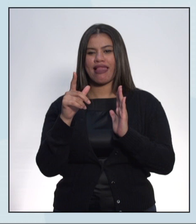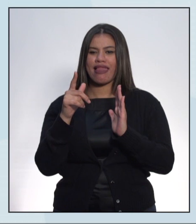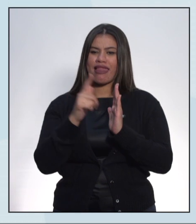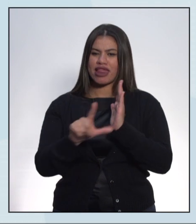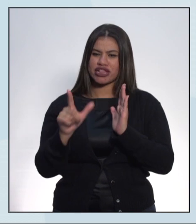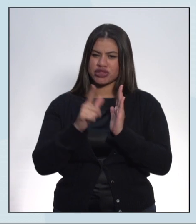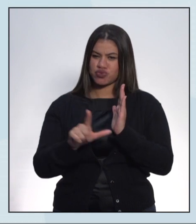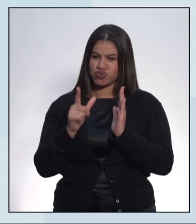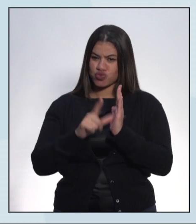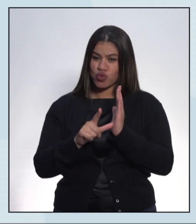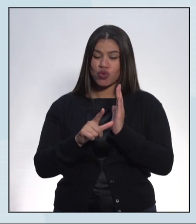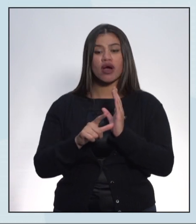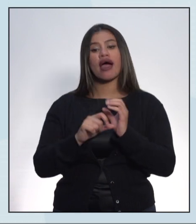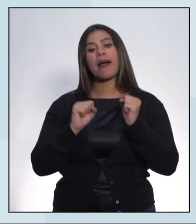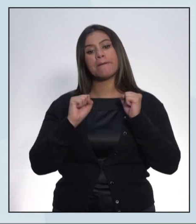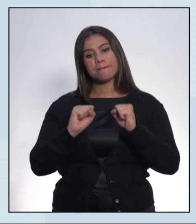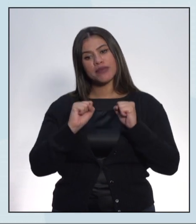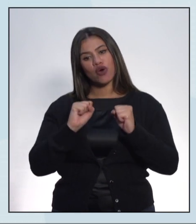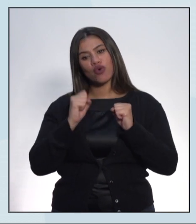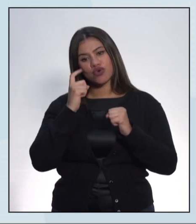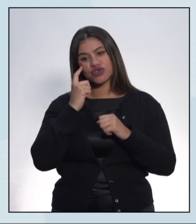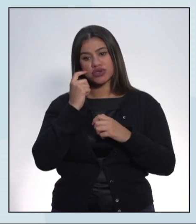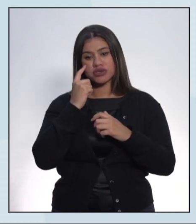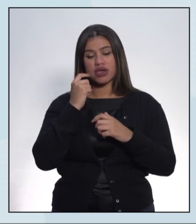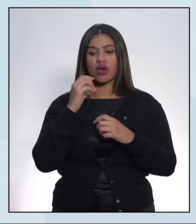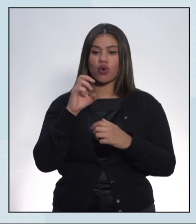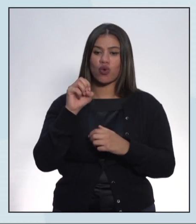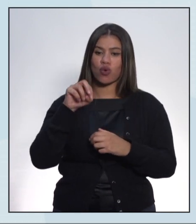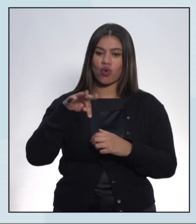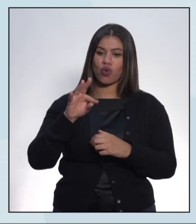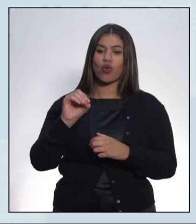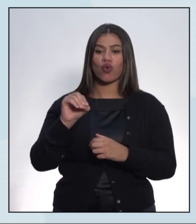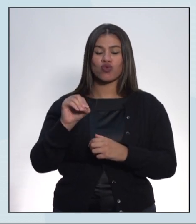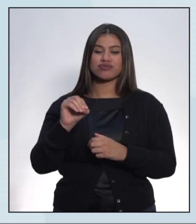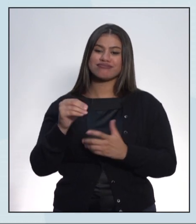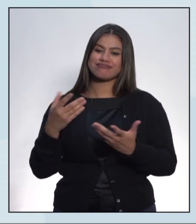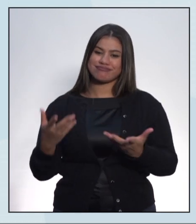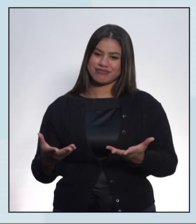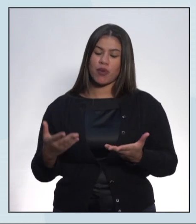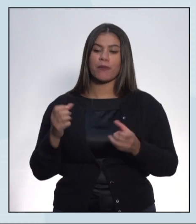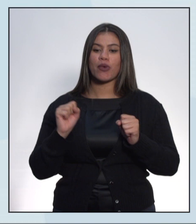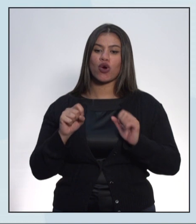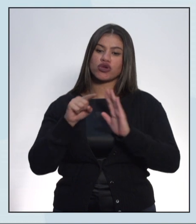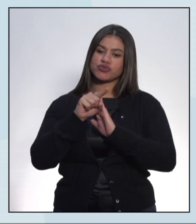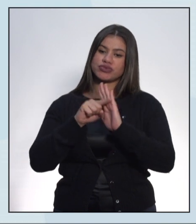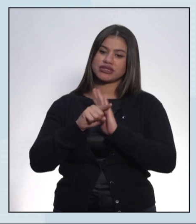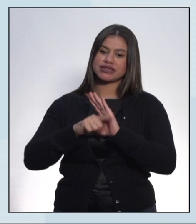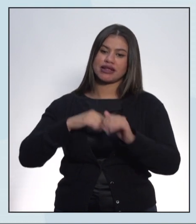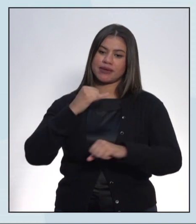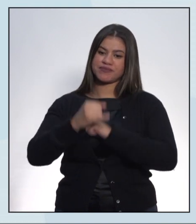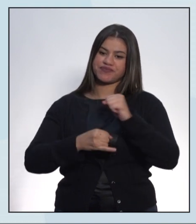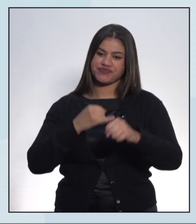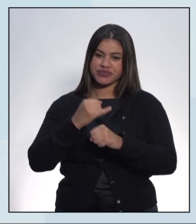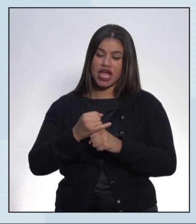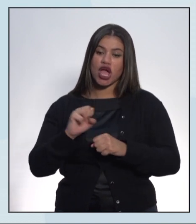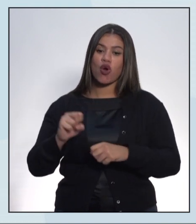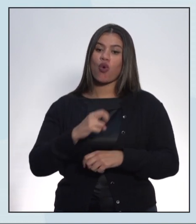ótima pedida. Pesquise na sua biblioteca, da sua escola, né, na internet, ou mesmo em seu livro didático,